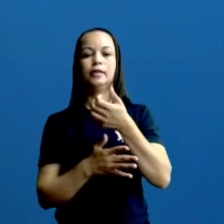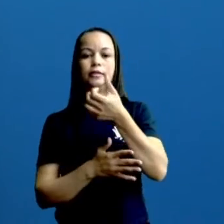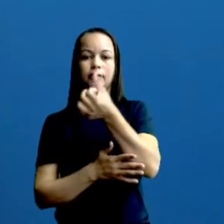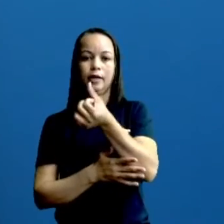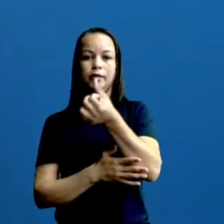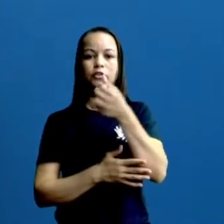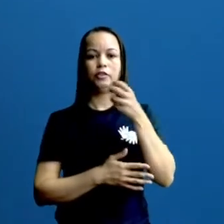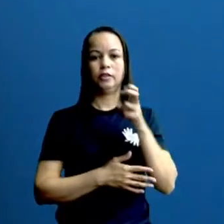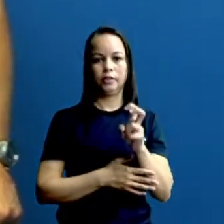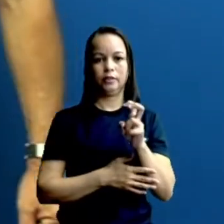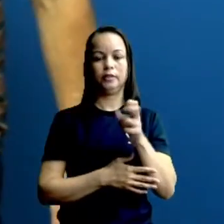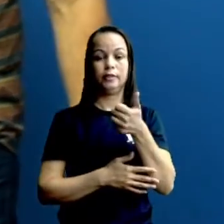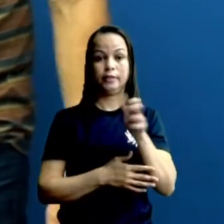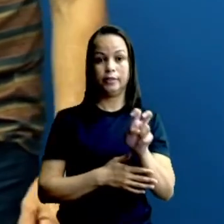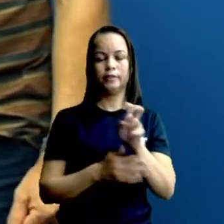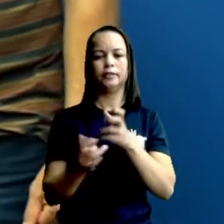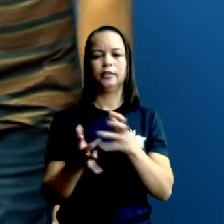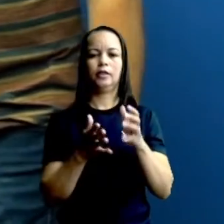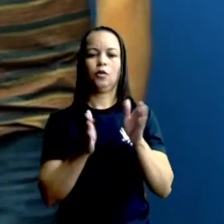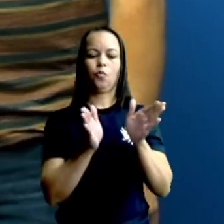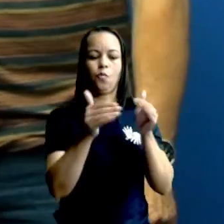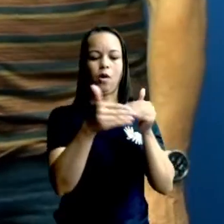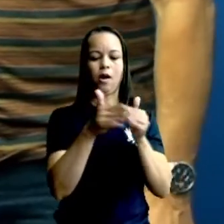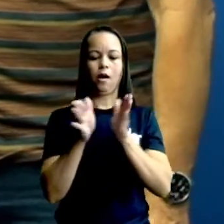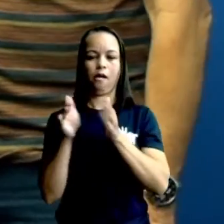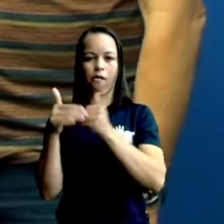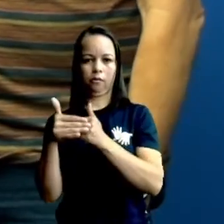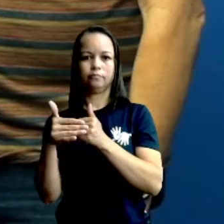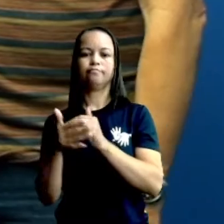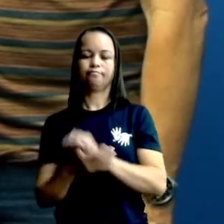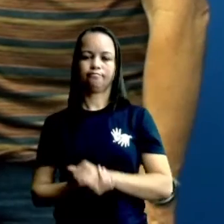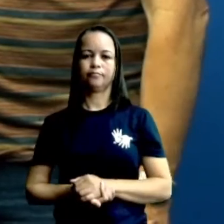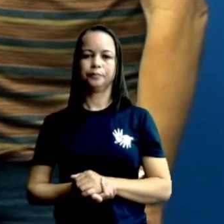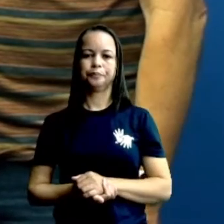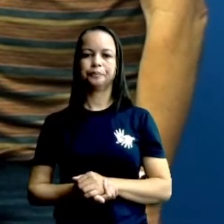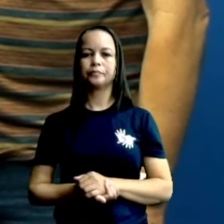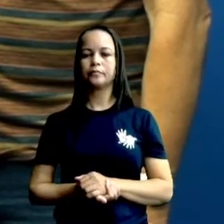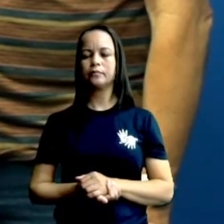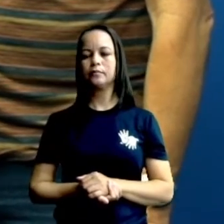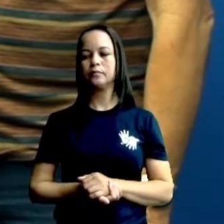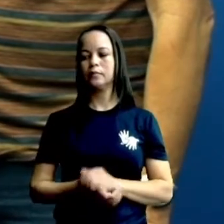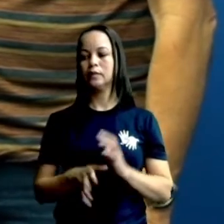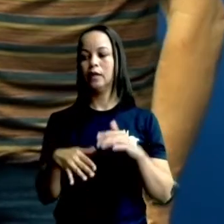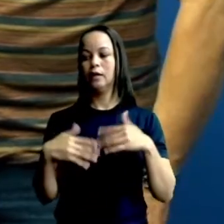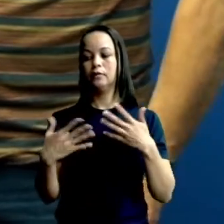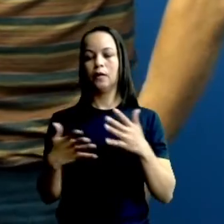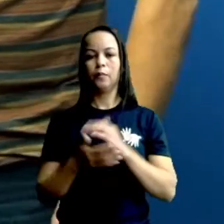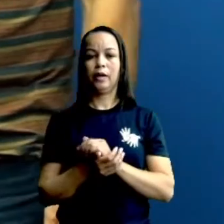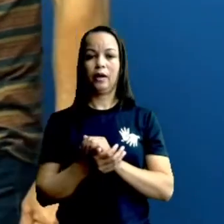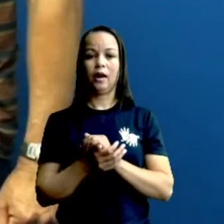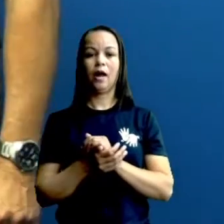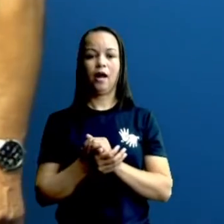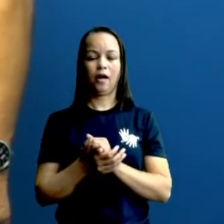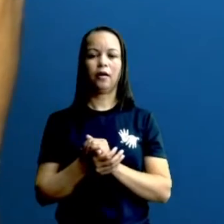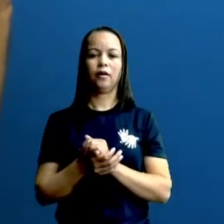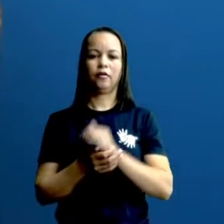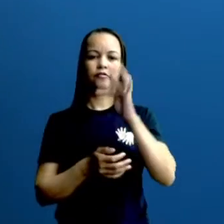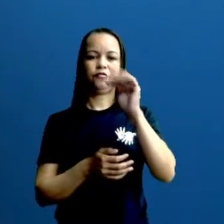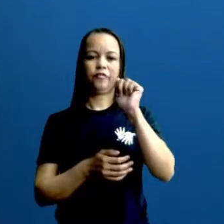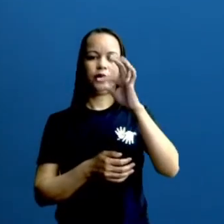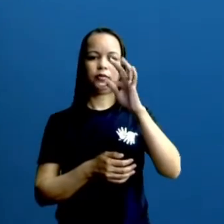que é a quantidade que vem em cada embalagem. Então, vamos lá. Pela fatoração